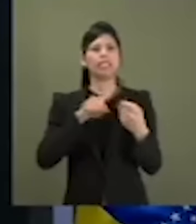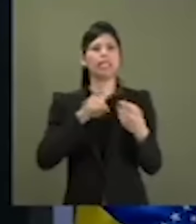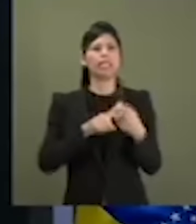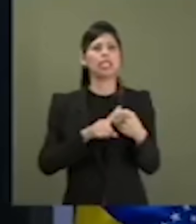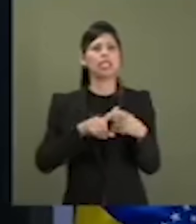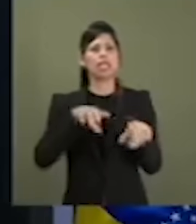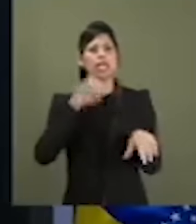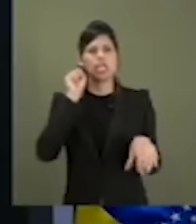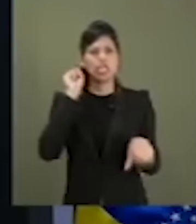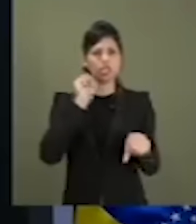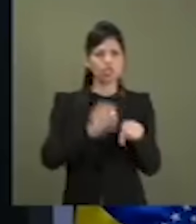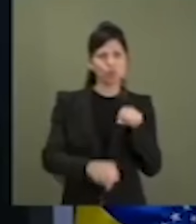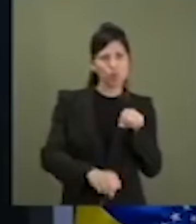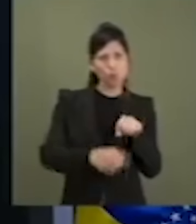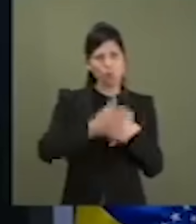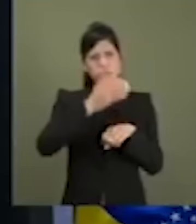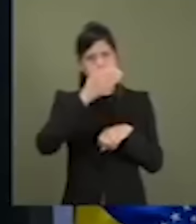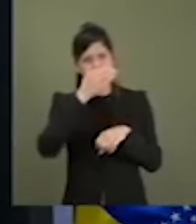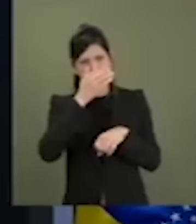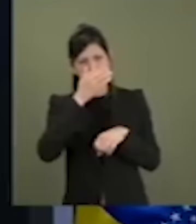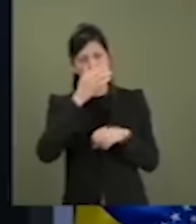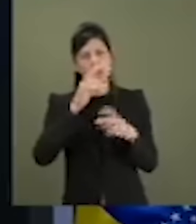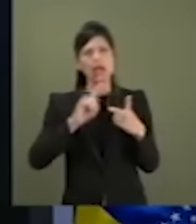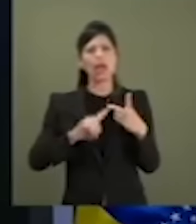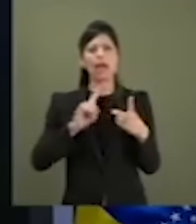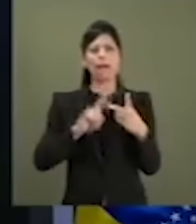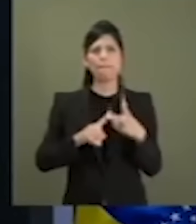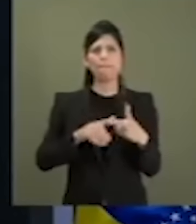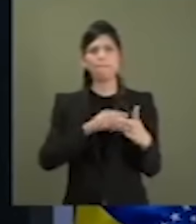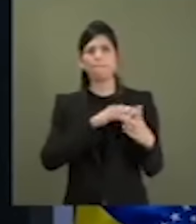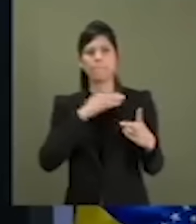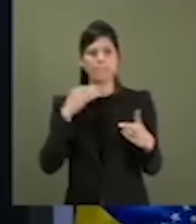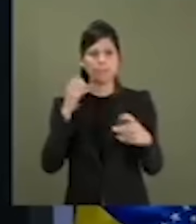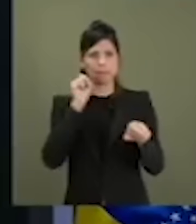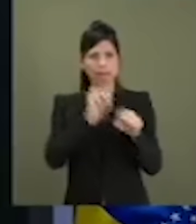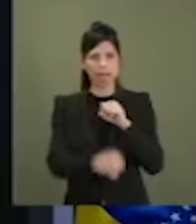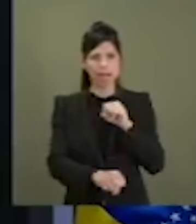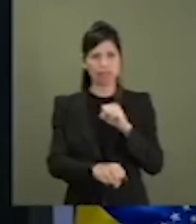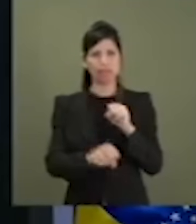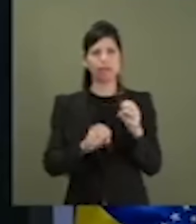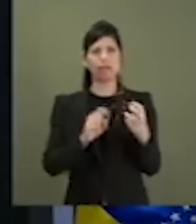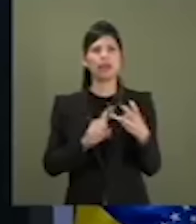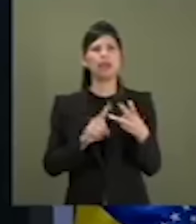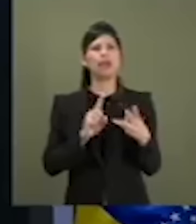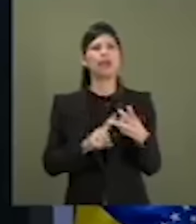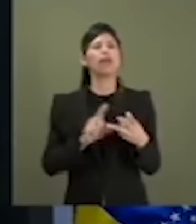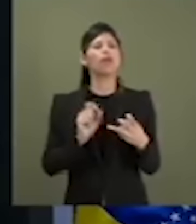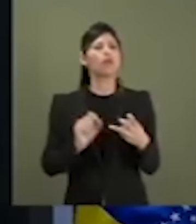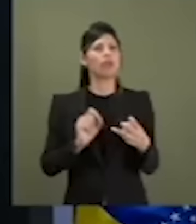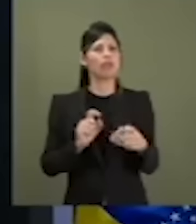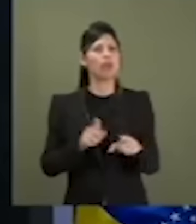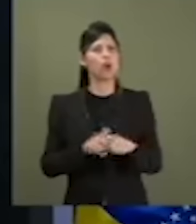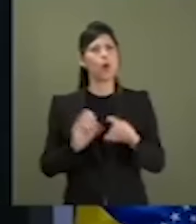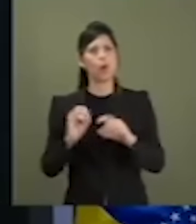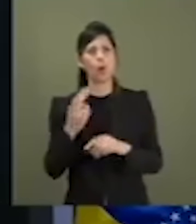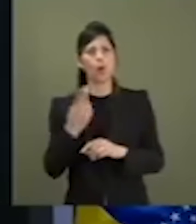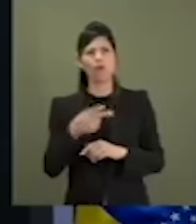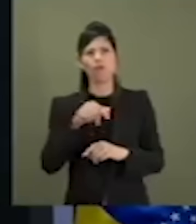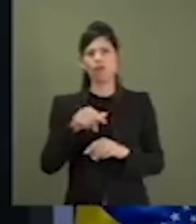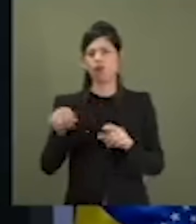a uma pena menor? Vai passar menos tempo na cadeia do que alguém que foi lá e fez uma arruaça, que